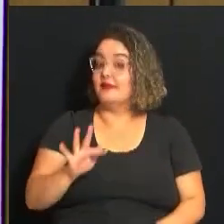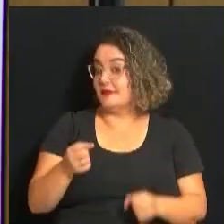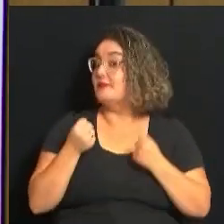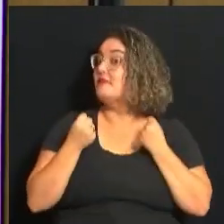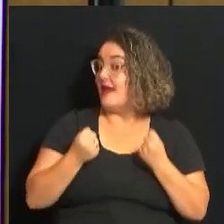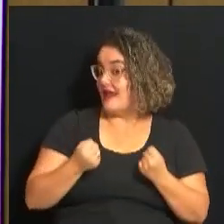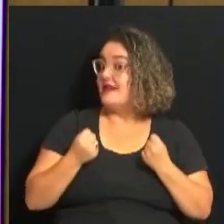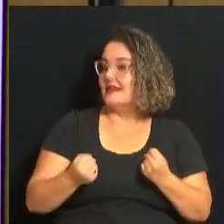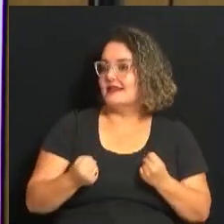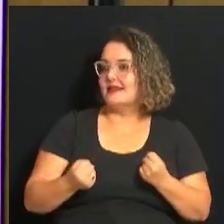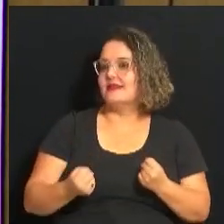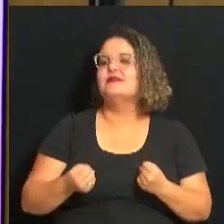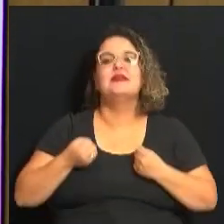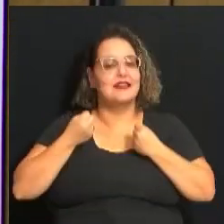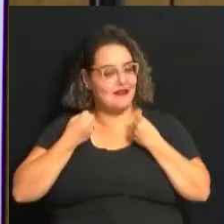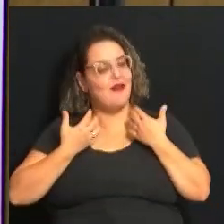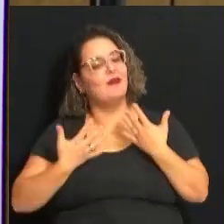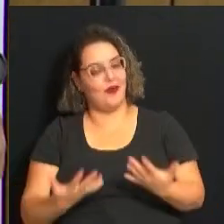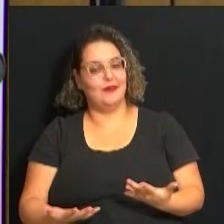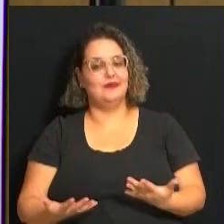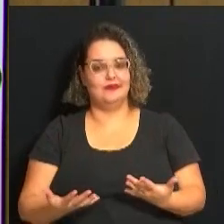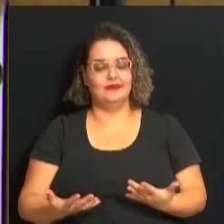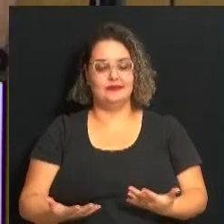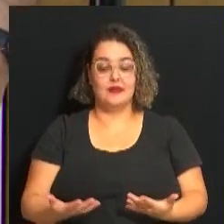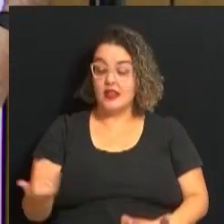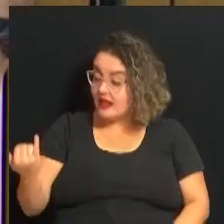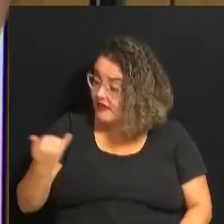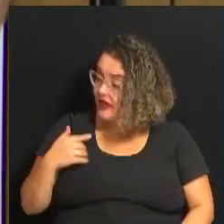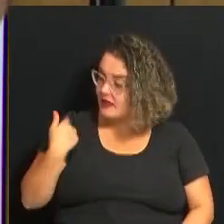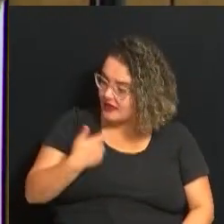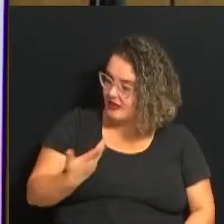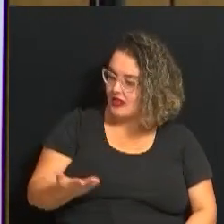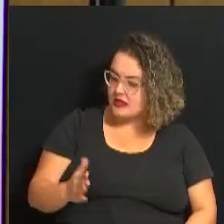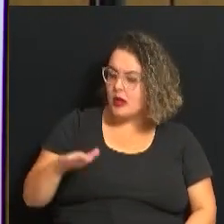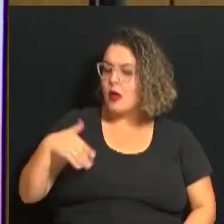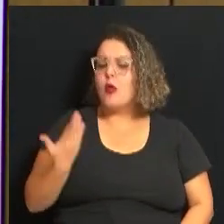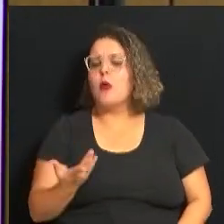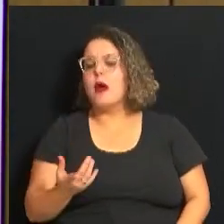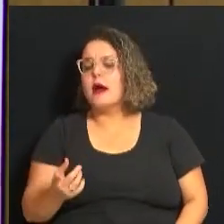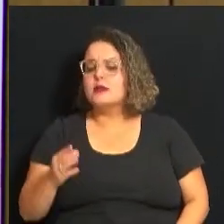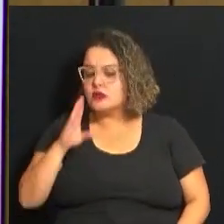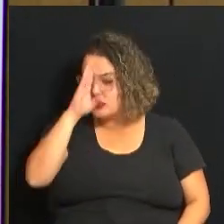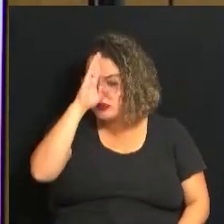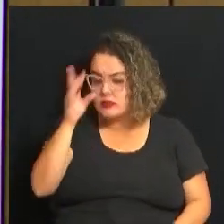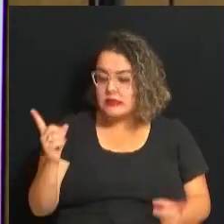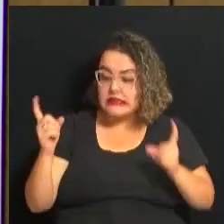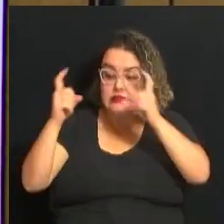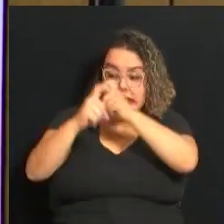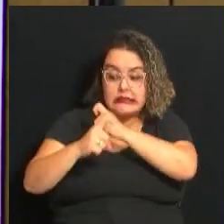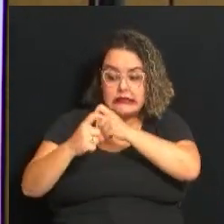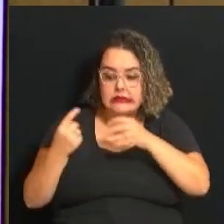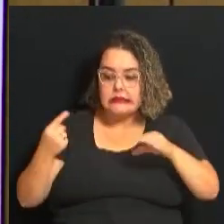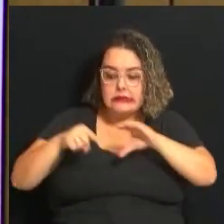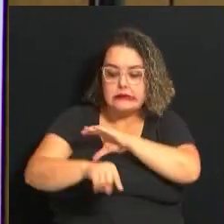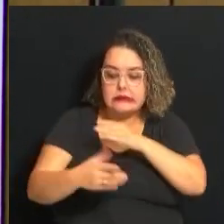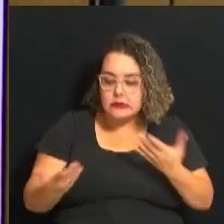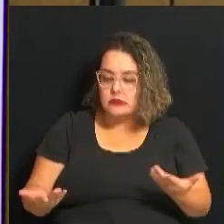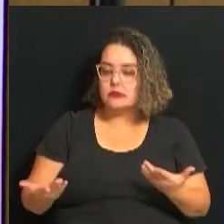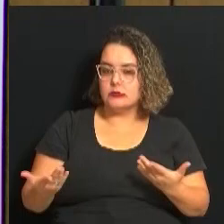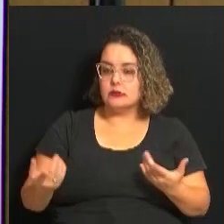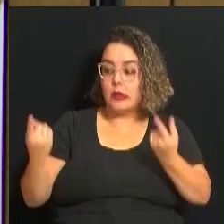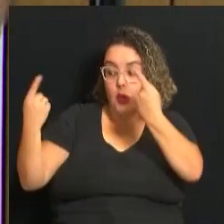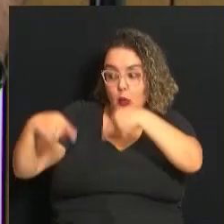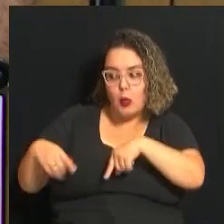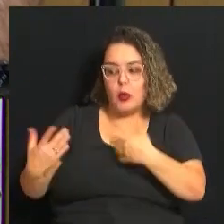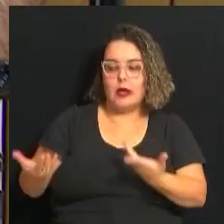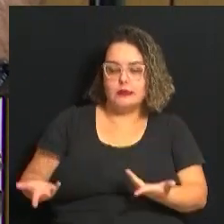bem recompensadora. Assim. Ô Henrique, conta pra gente quais os principais desafios dessa profissão. É que,